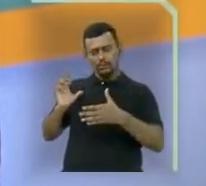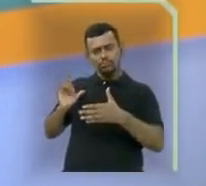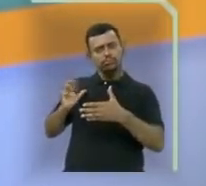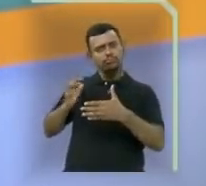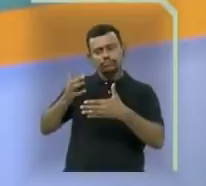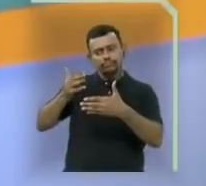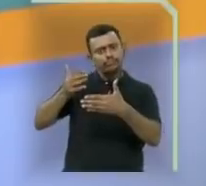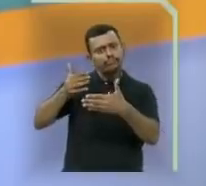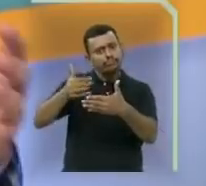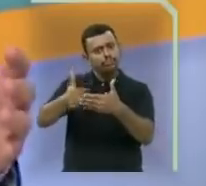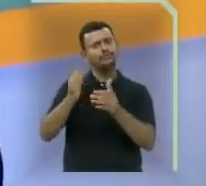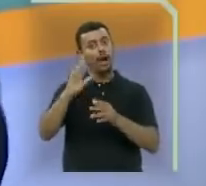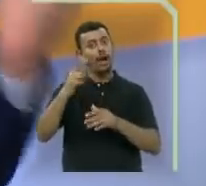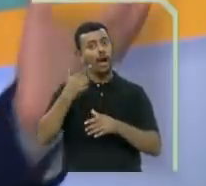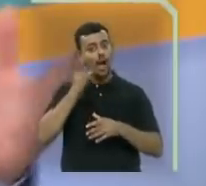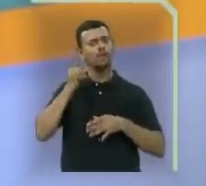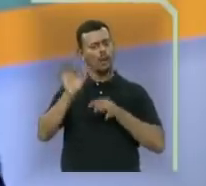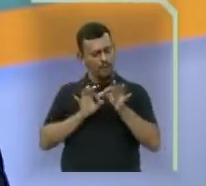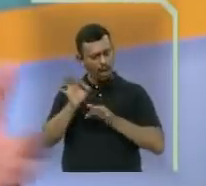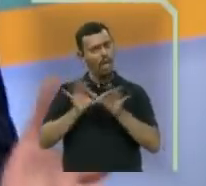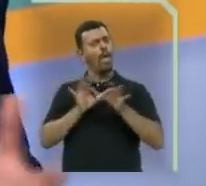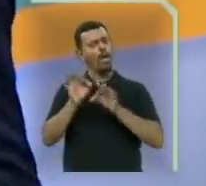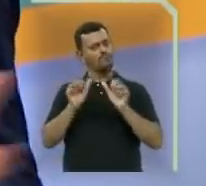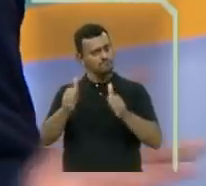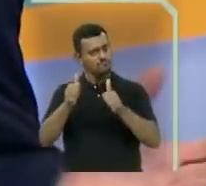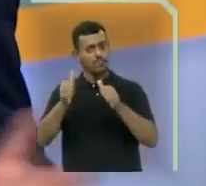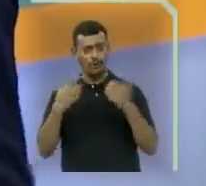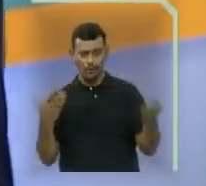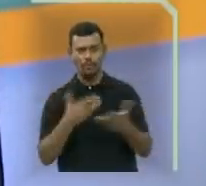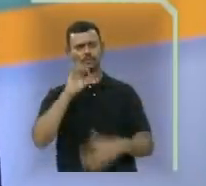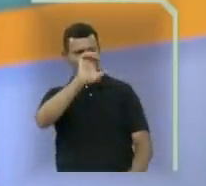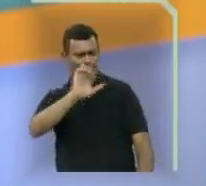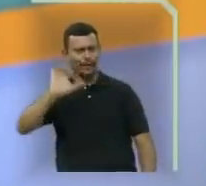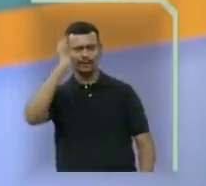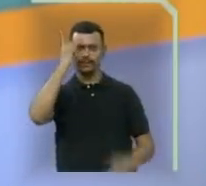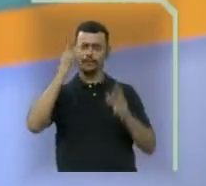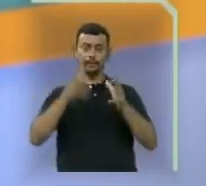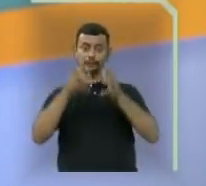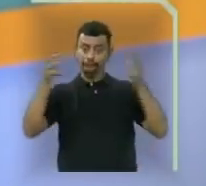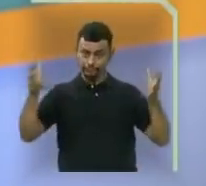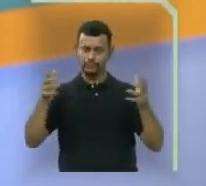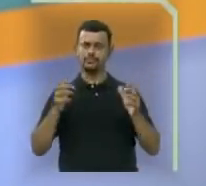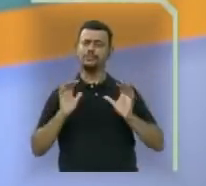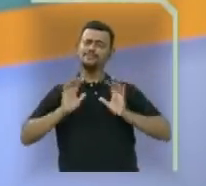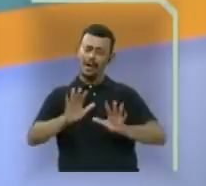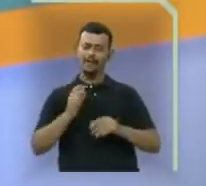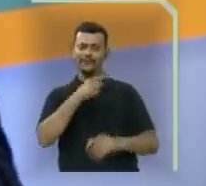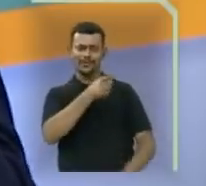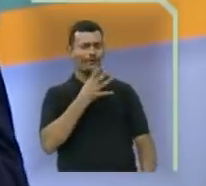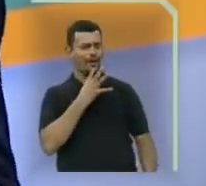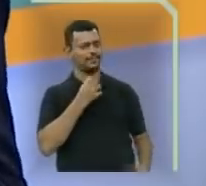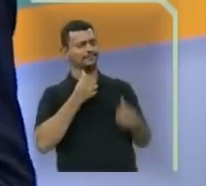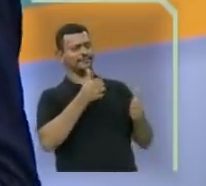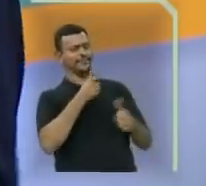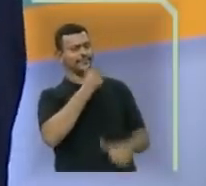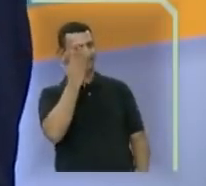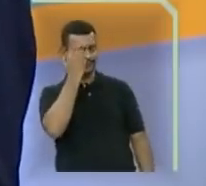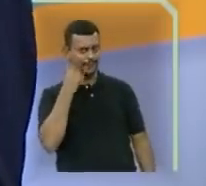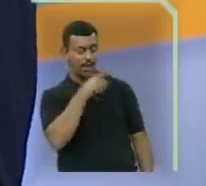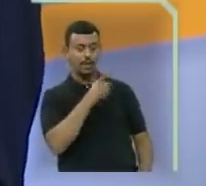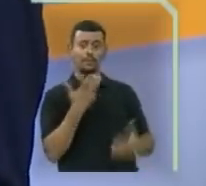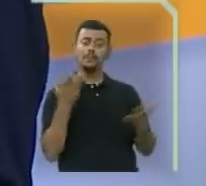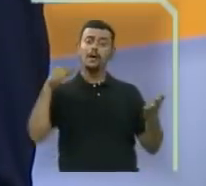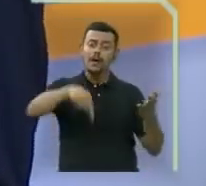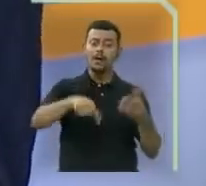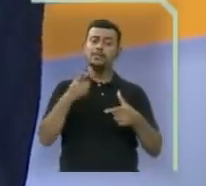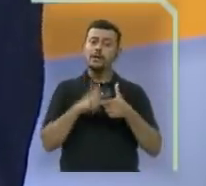ocupar. O Estado de São Paulo é um grande Estado, mas tem problemas, como você conhece, bastante, não é? Eu pergunto, um dos problemas graves são